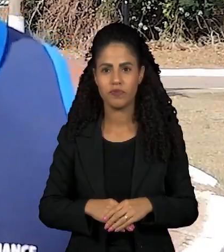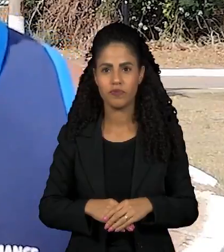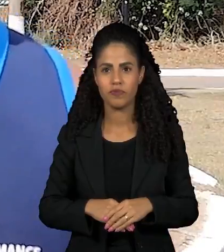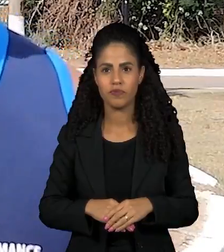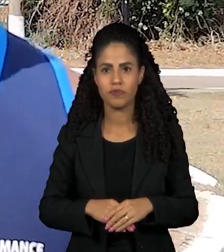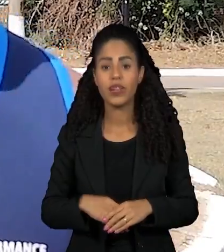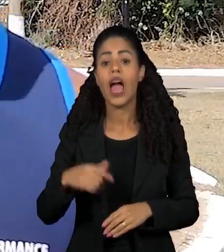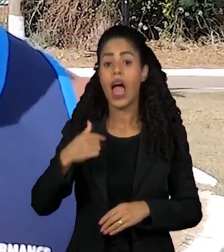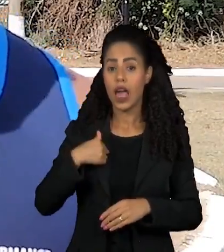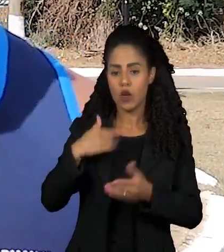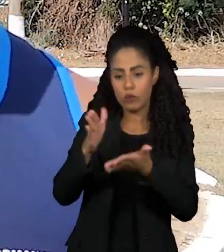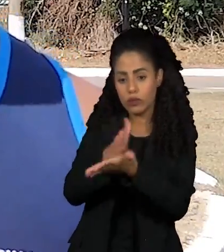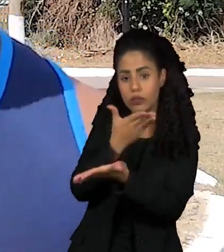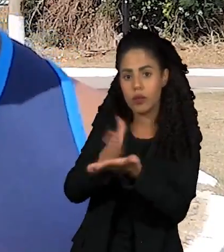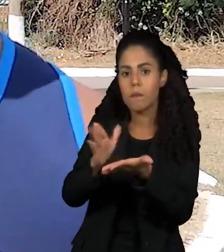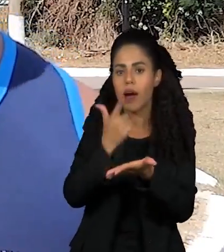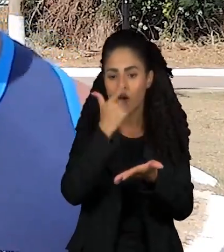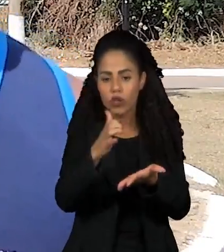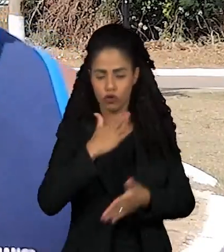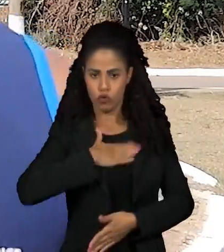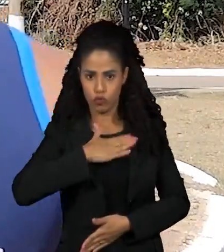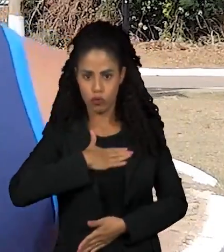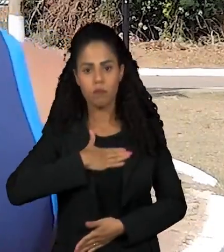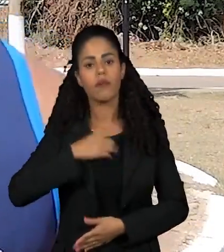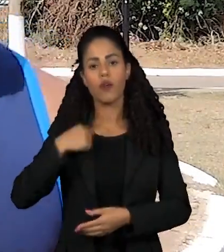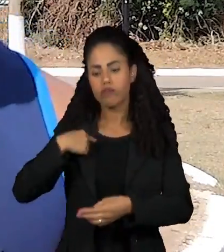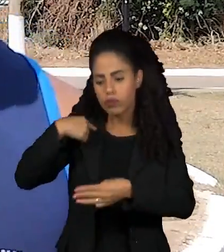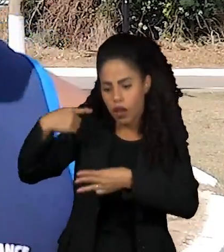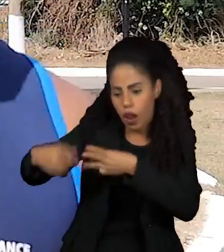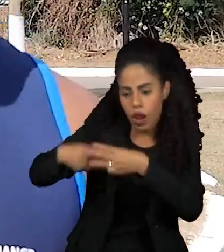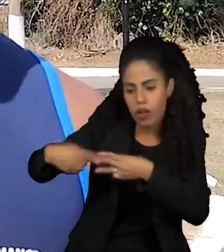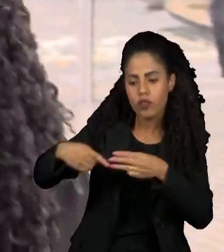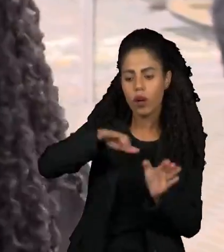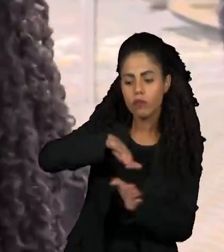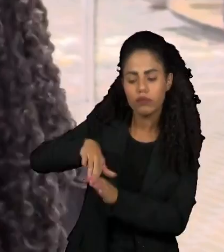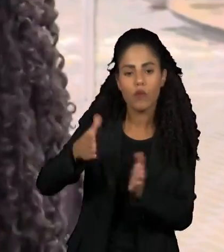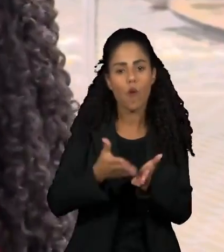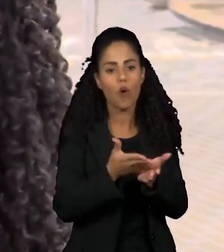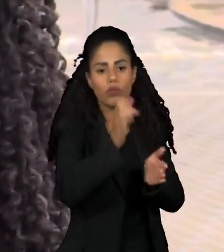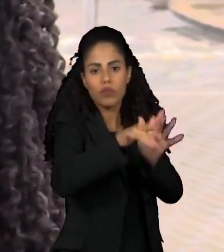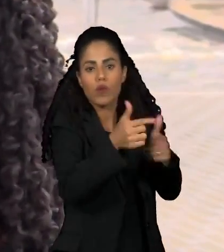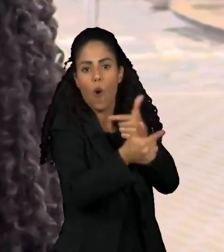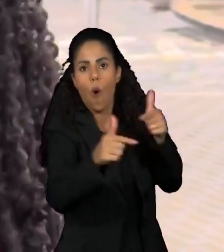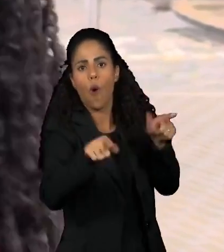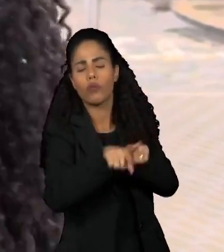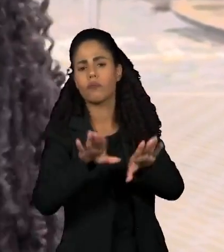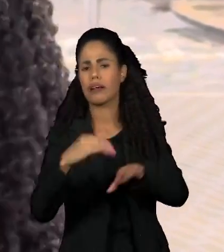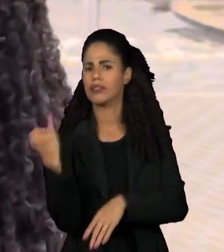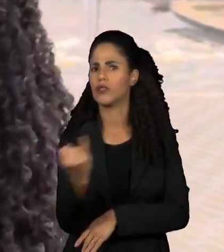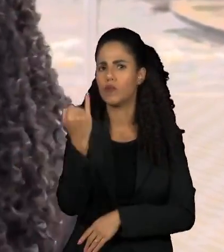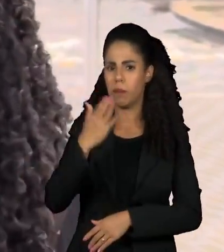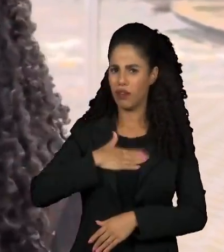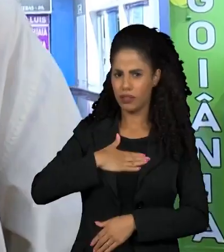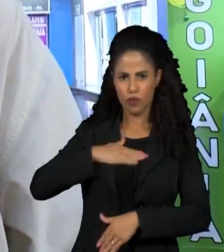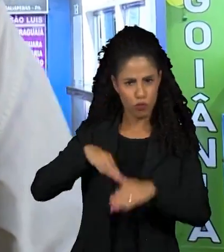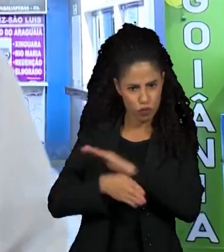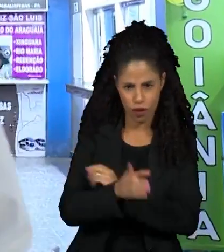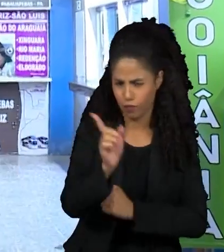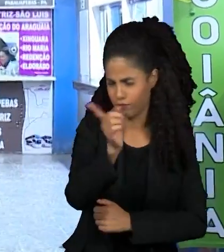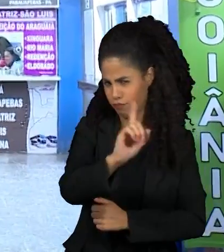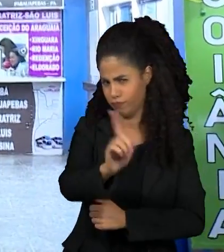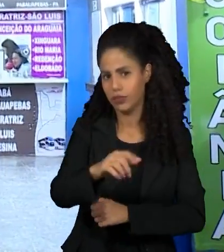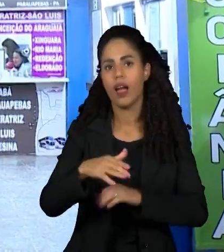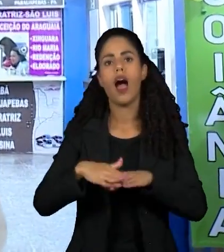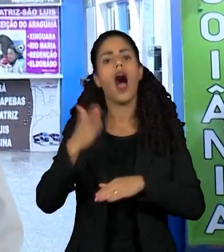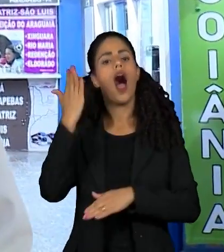Eu faço a separação do meu lixo, certo? Do lixo orgânico, do lixo reciclável. Eu acho importante, mas não tenho esse hábito. Tem o tal